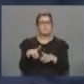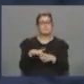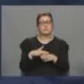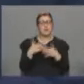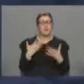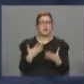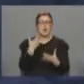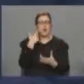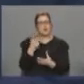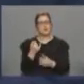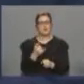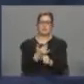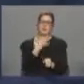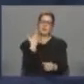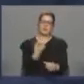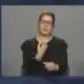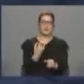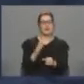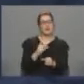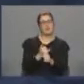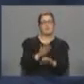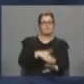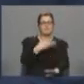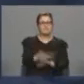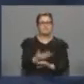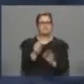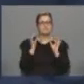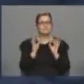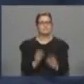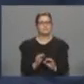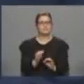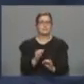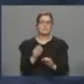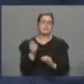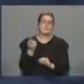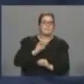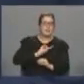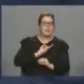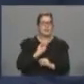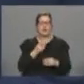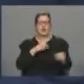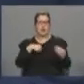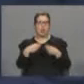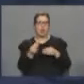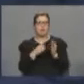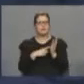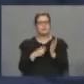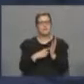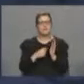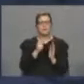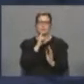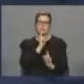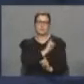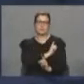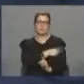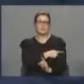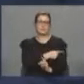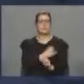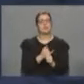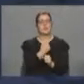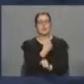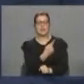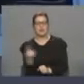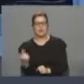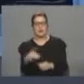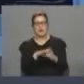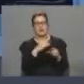presente em sua unidade dupla insularidade e tenham em conta na sua modulação as necessidades e potencialidades de cada ilha de cada